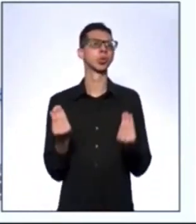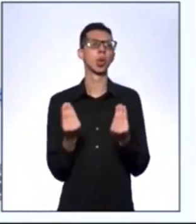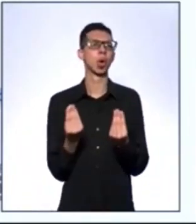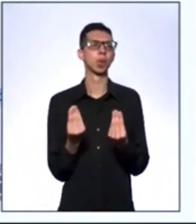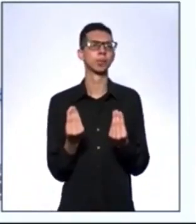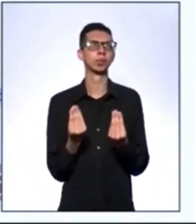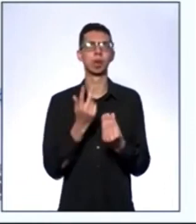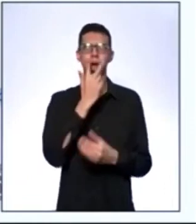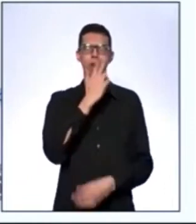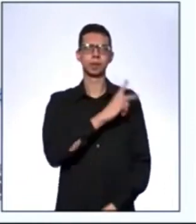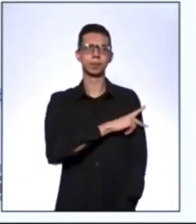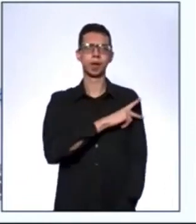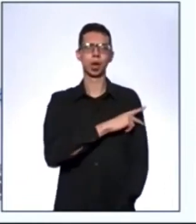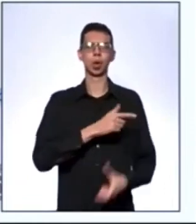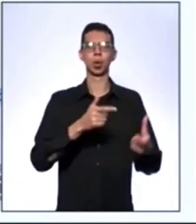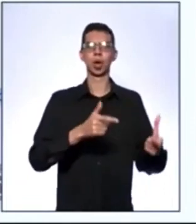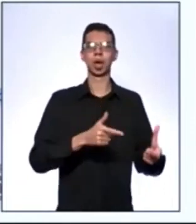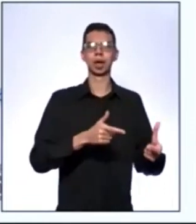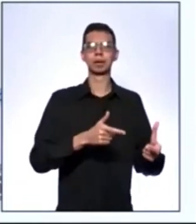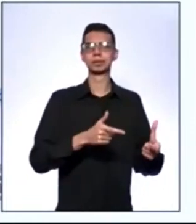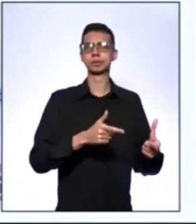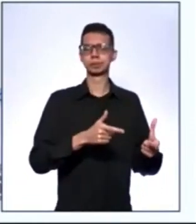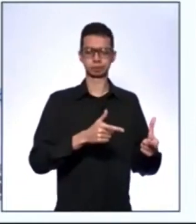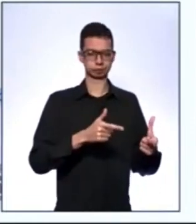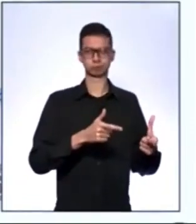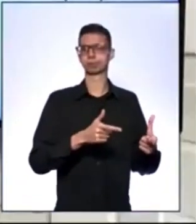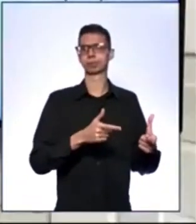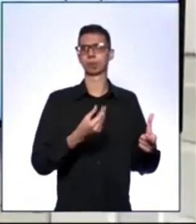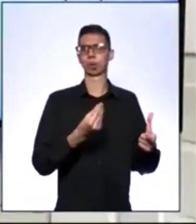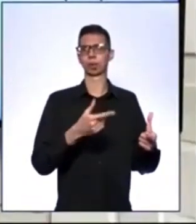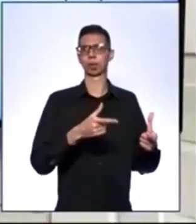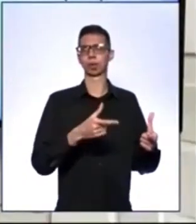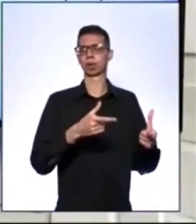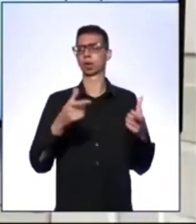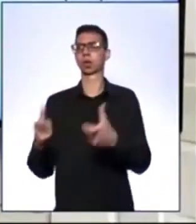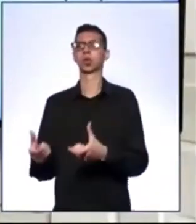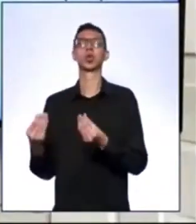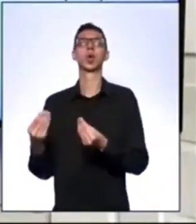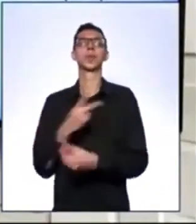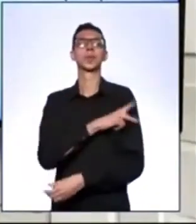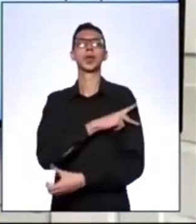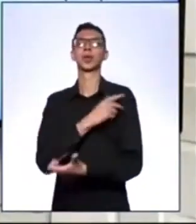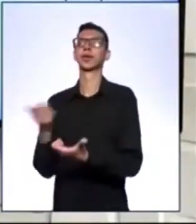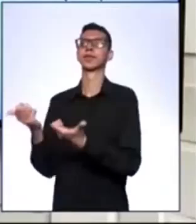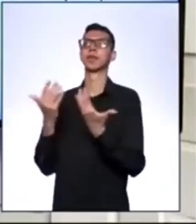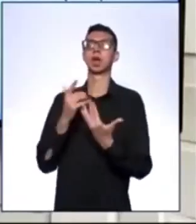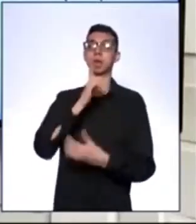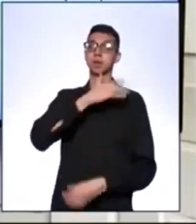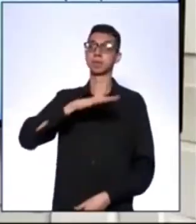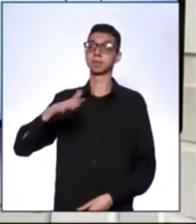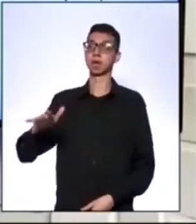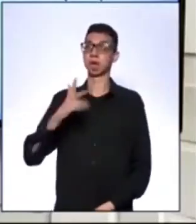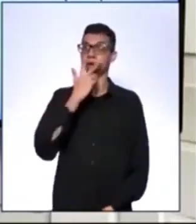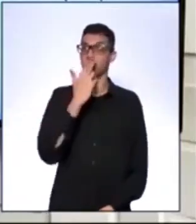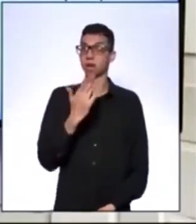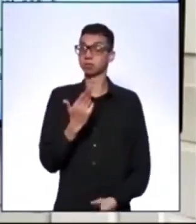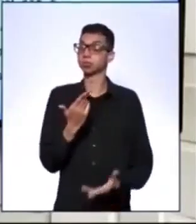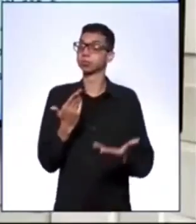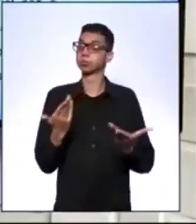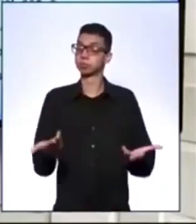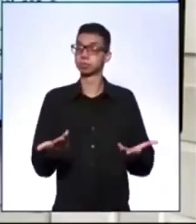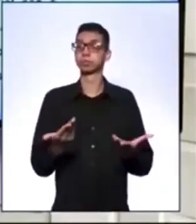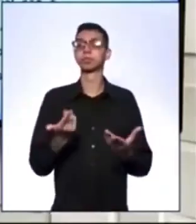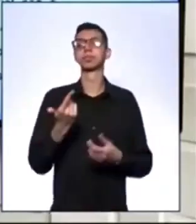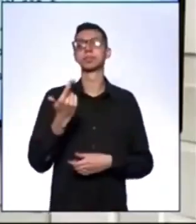em outro lugar. Se o homem veio de outro lugar para o Piauí, né, só se for pelo mar, não é? Possivelmente. Vamos a mais uma